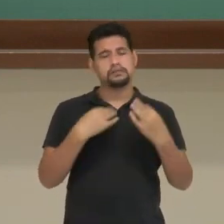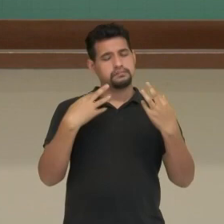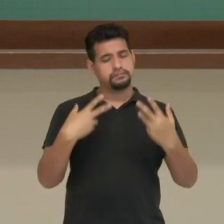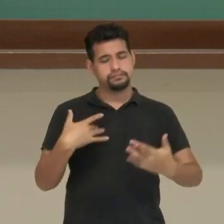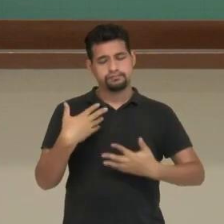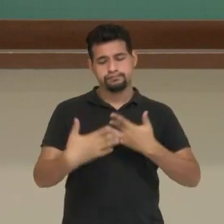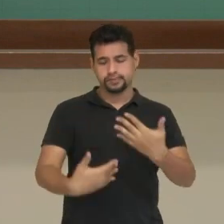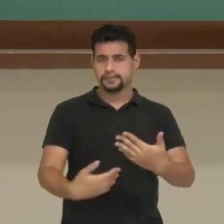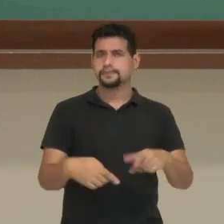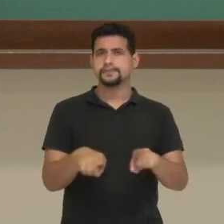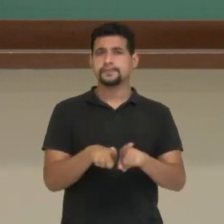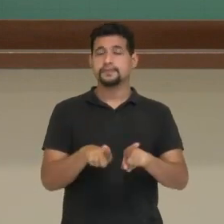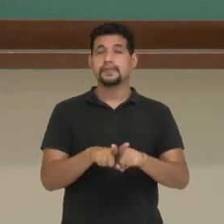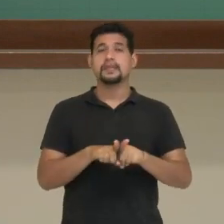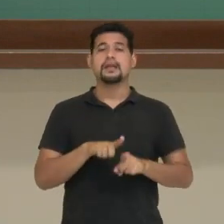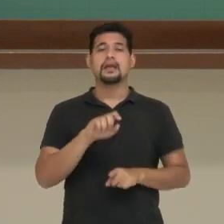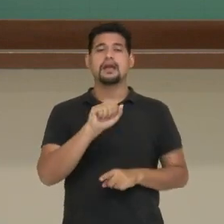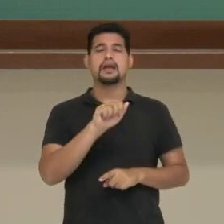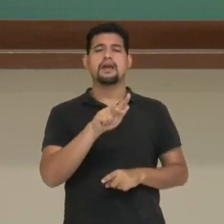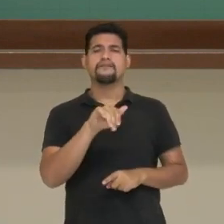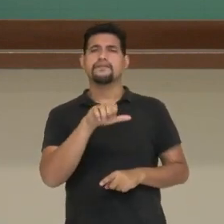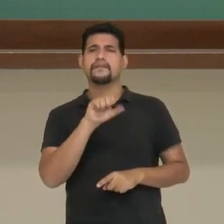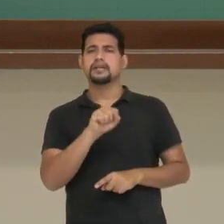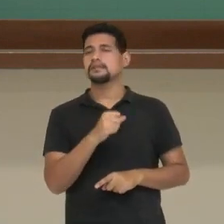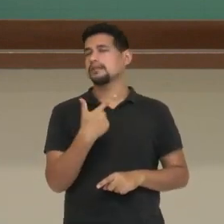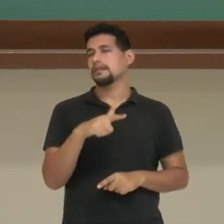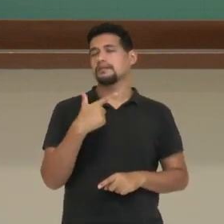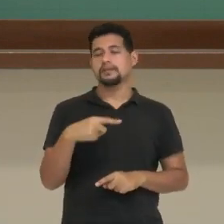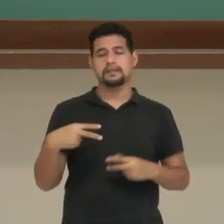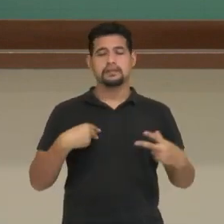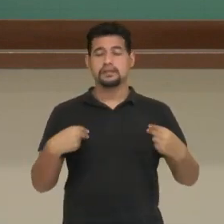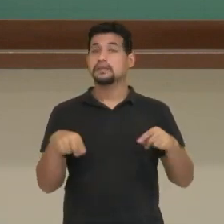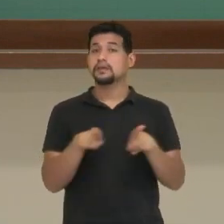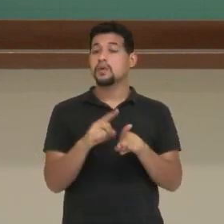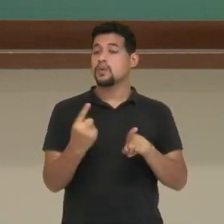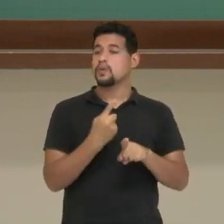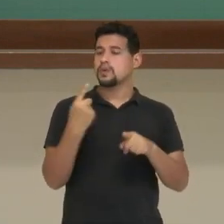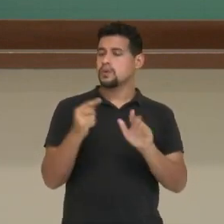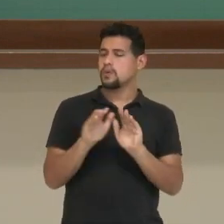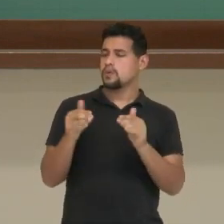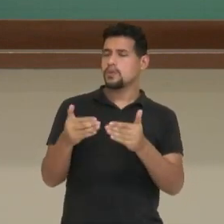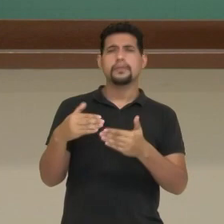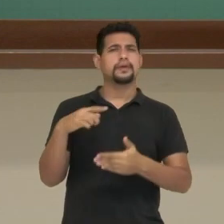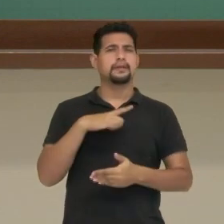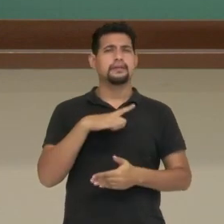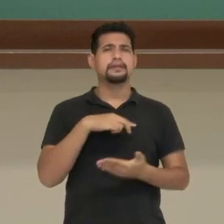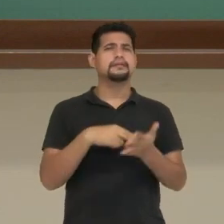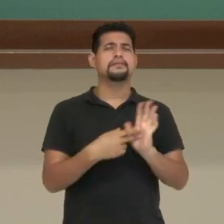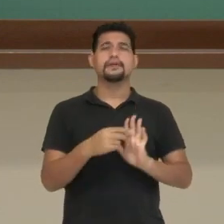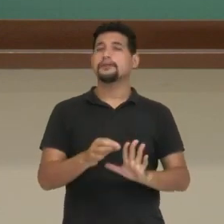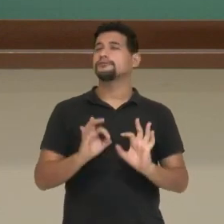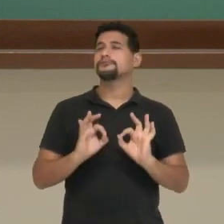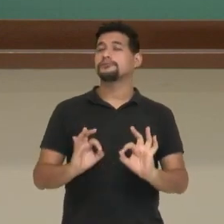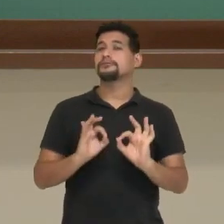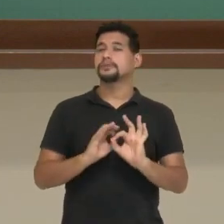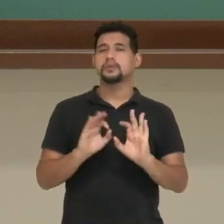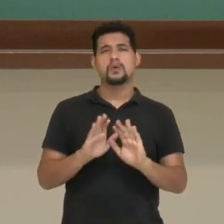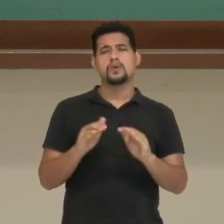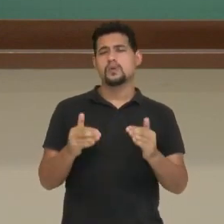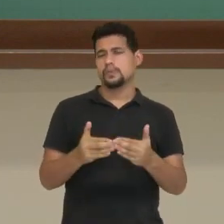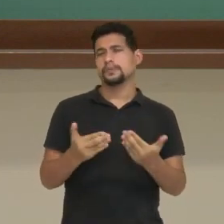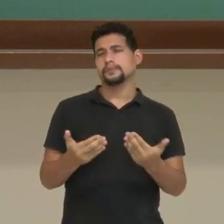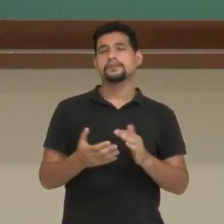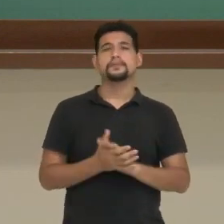tempo. Tá? Aves, por exemplo, não têm a glândula mamária, então o único grupo que vai ter essa glândula é justamente o grupo dos